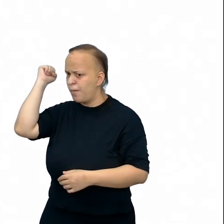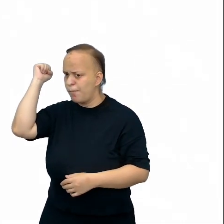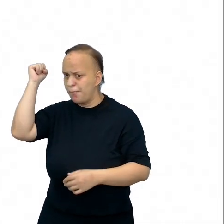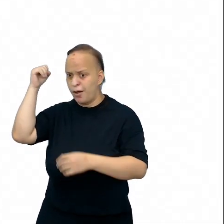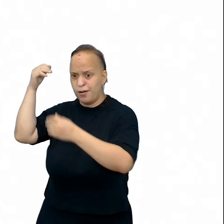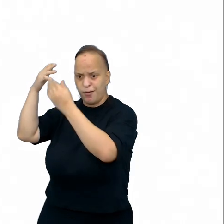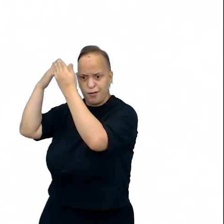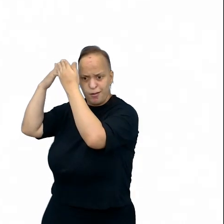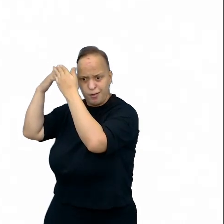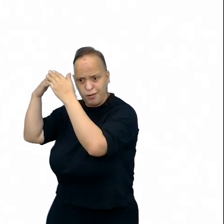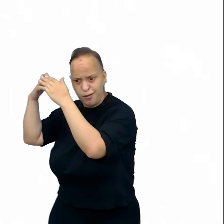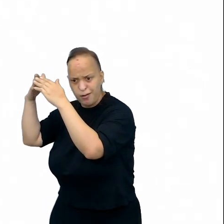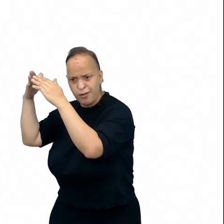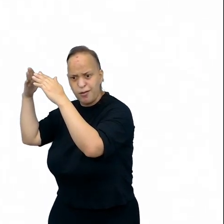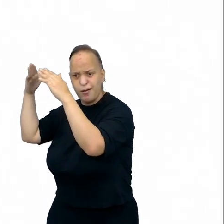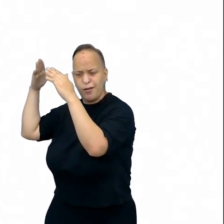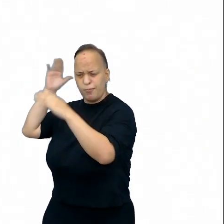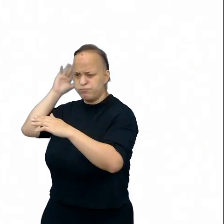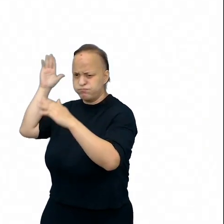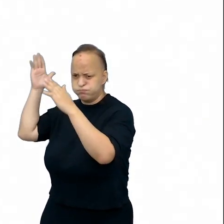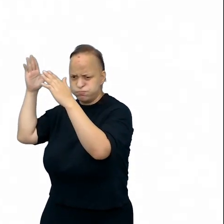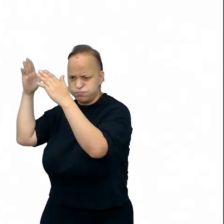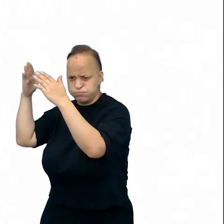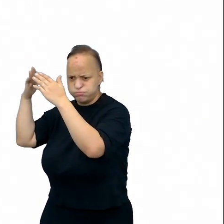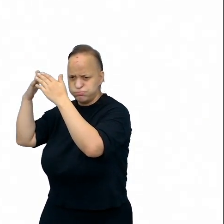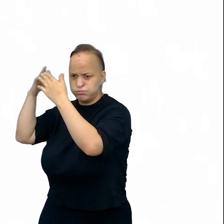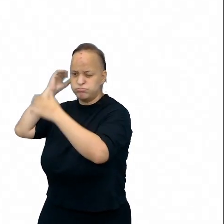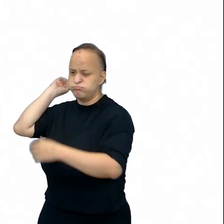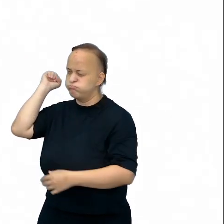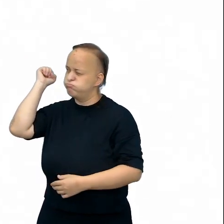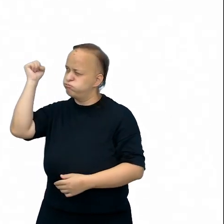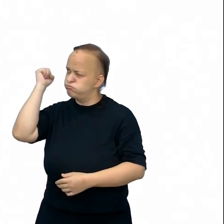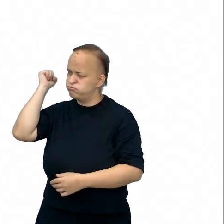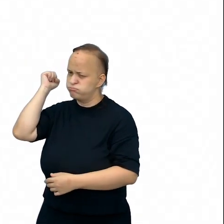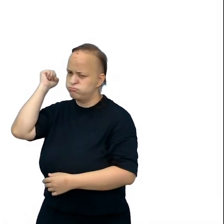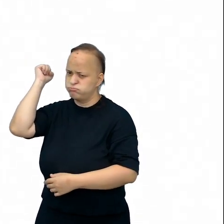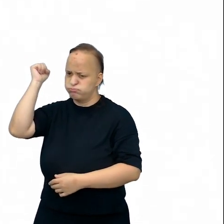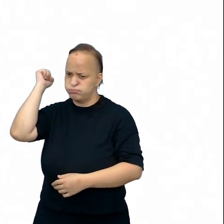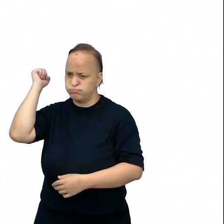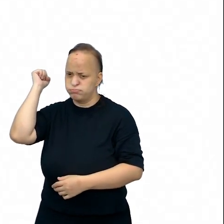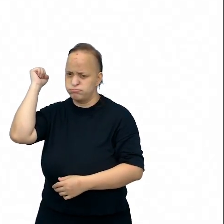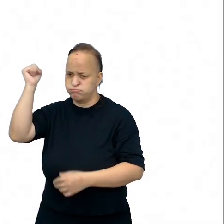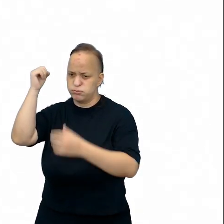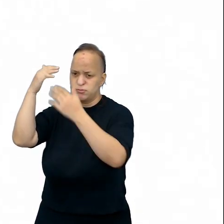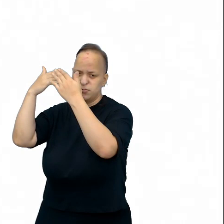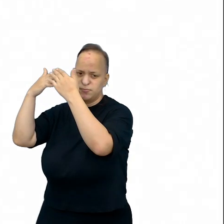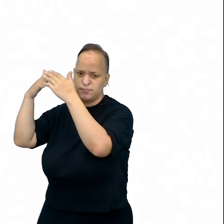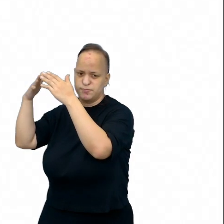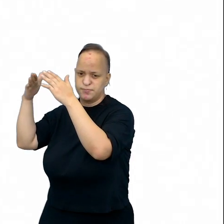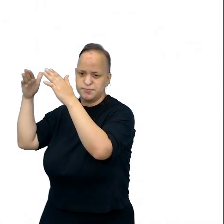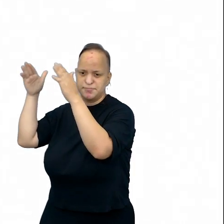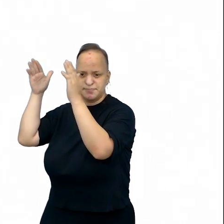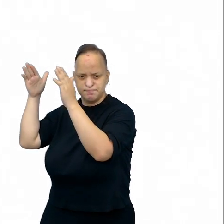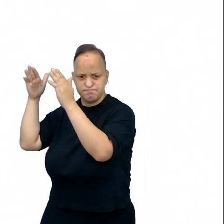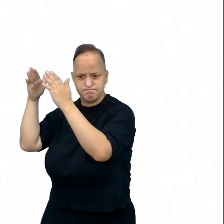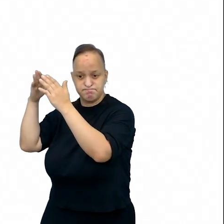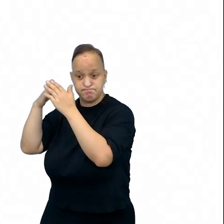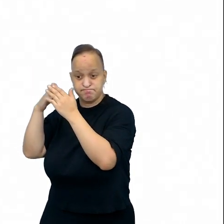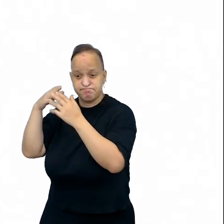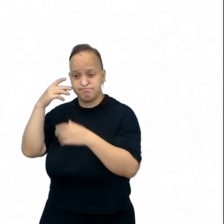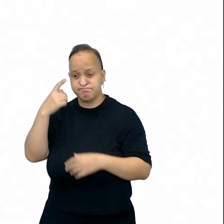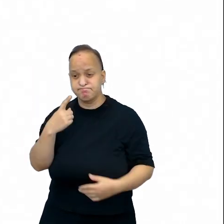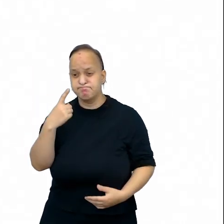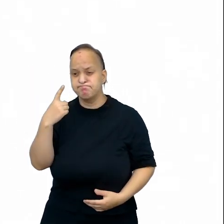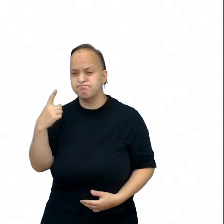se fechava. Foram batendo, batendo com o machado, os buracos fechando, iam se revezando. Cada um batia